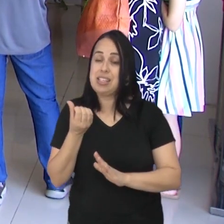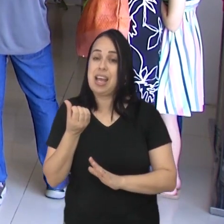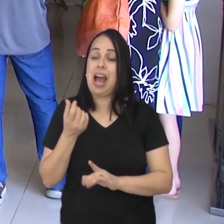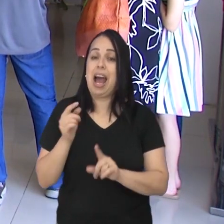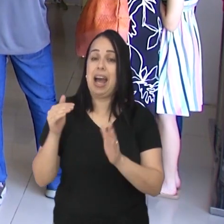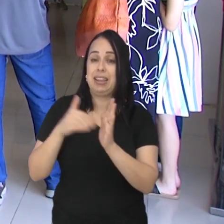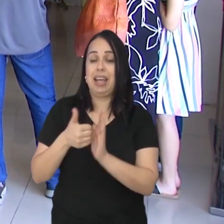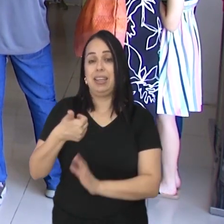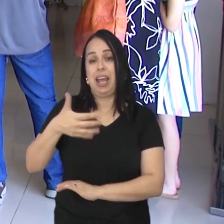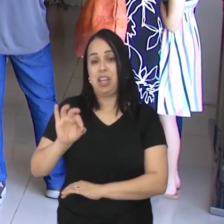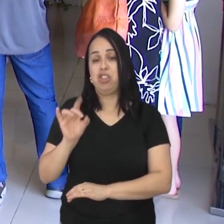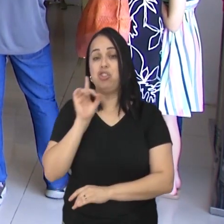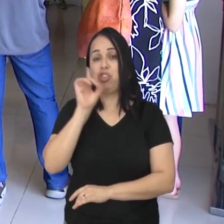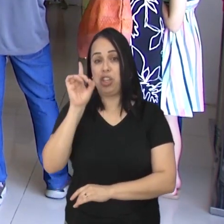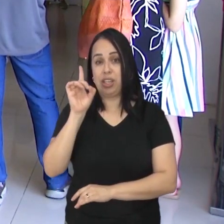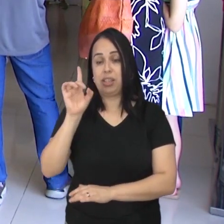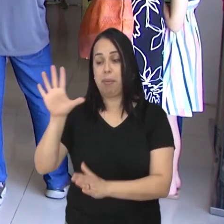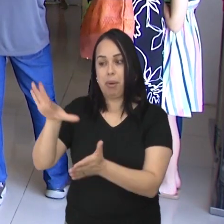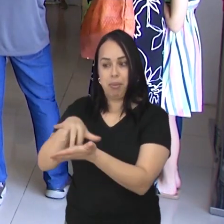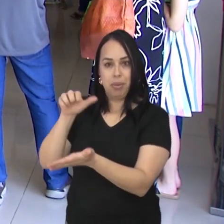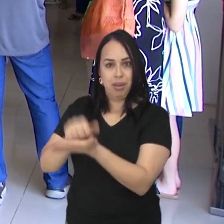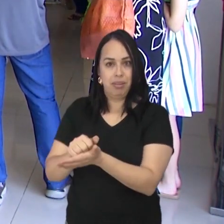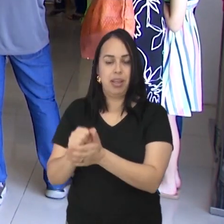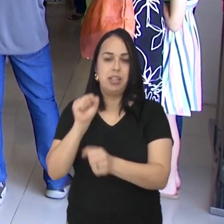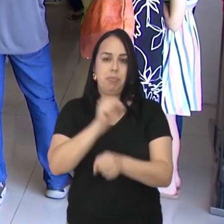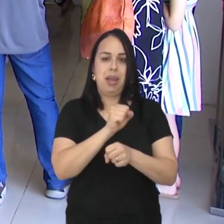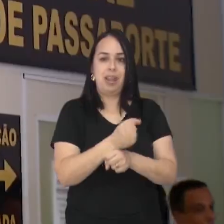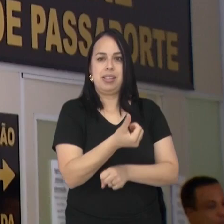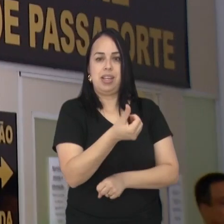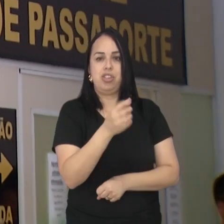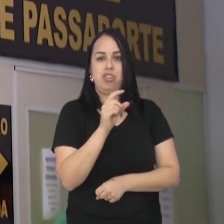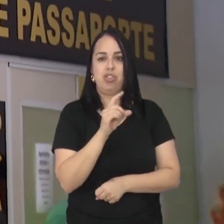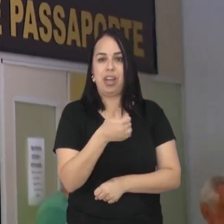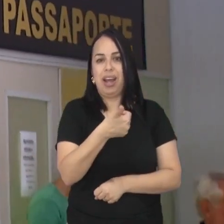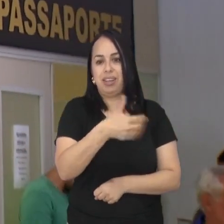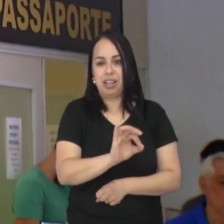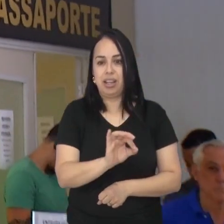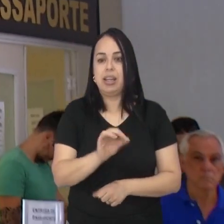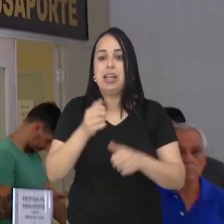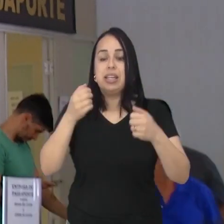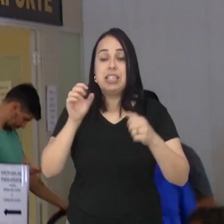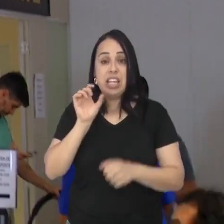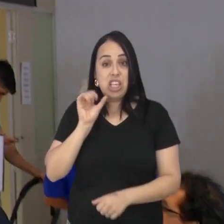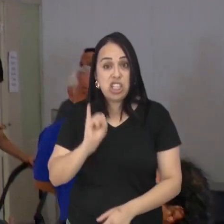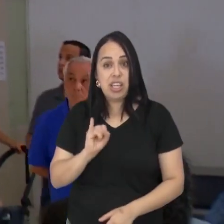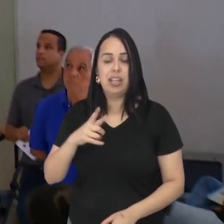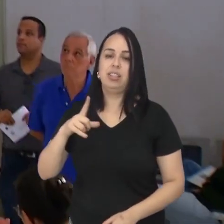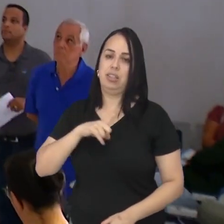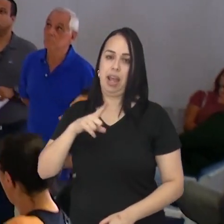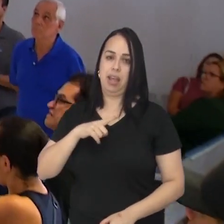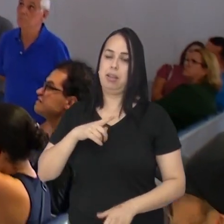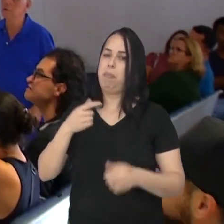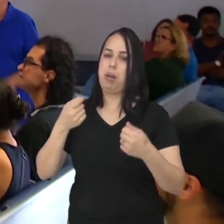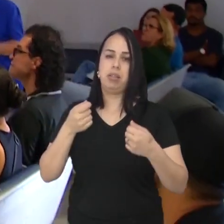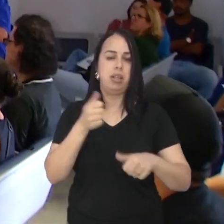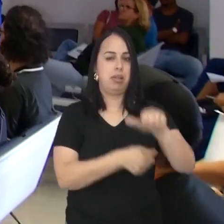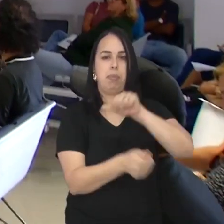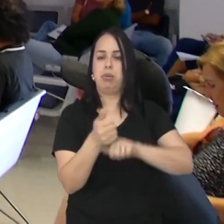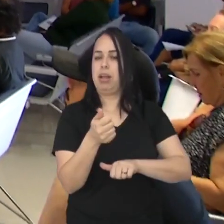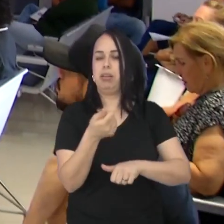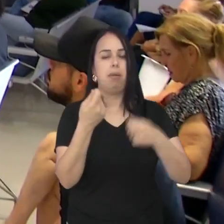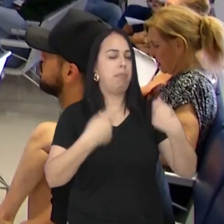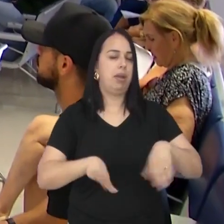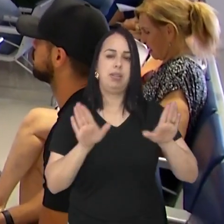mesmo, de 6 a 10 dias úteis após o atendimento. Quem já tem o passaporte não precisa refazer o novo